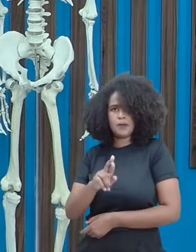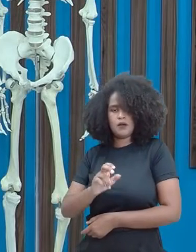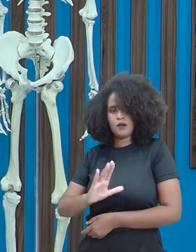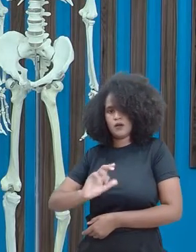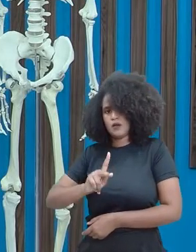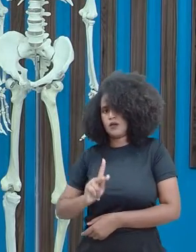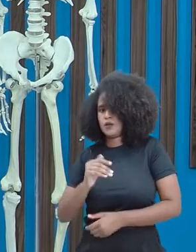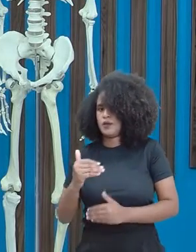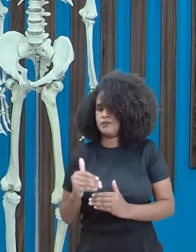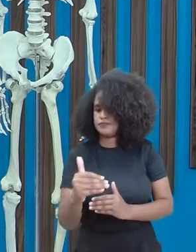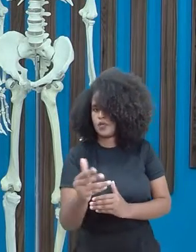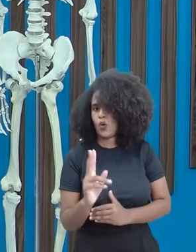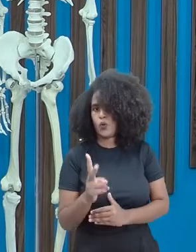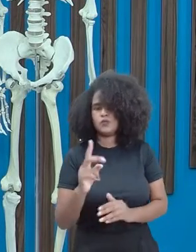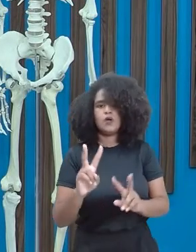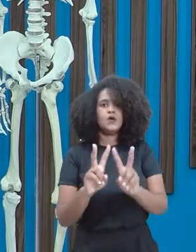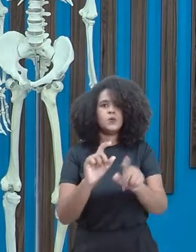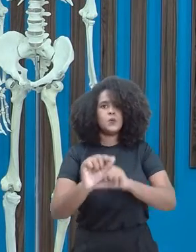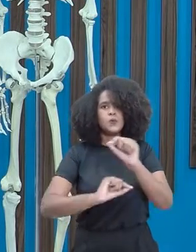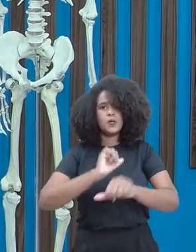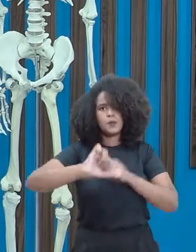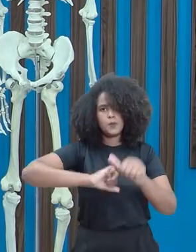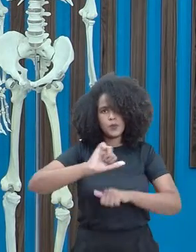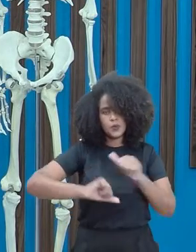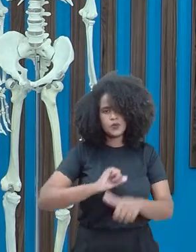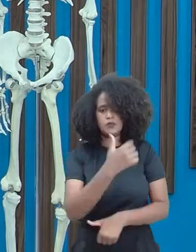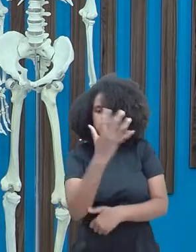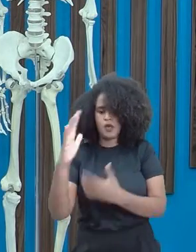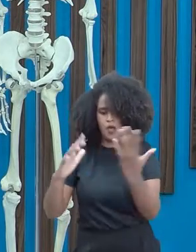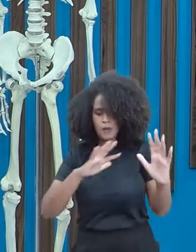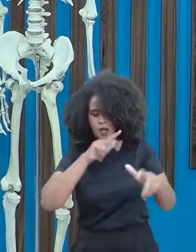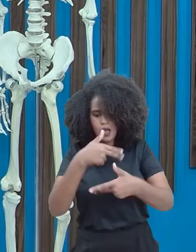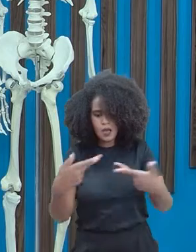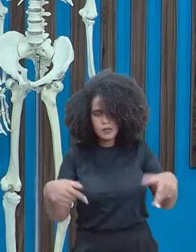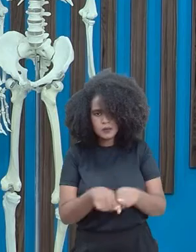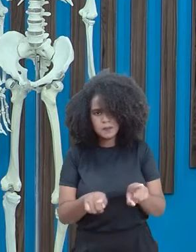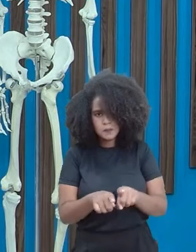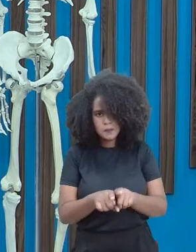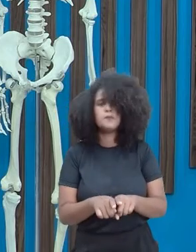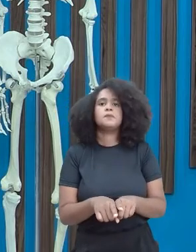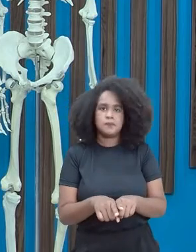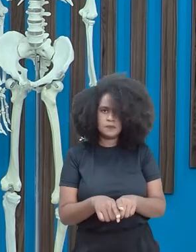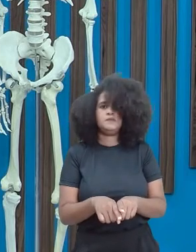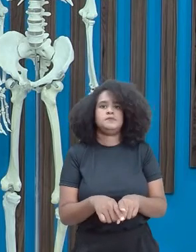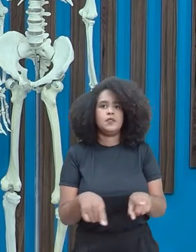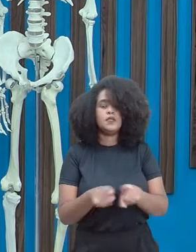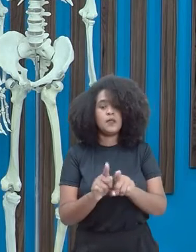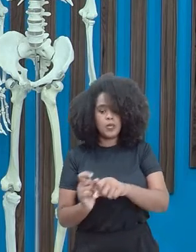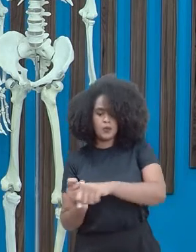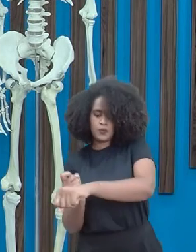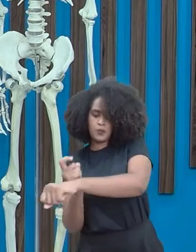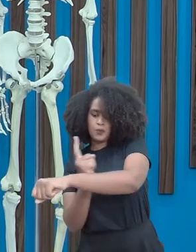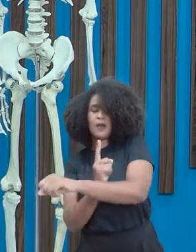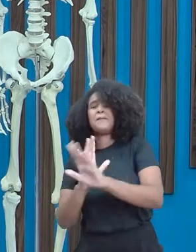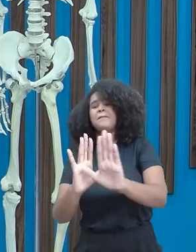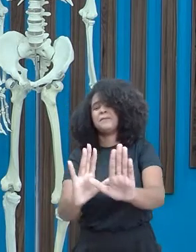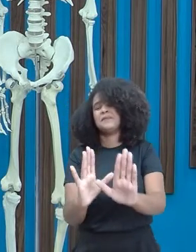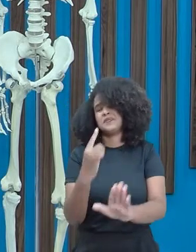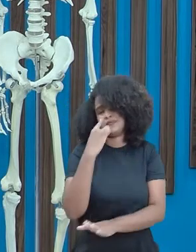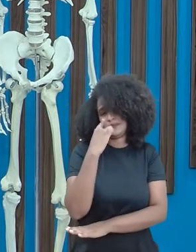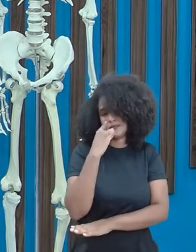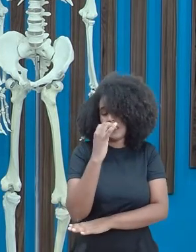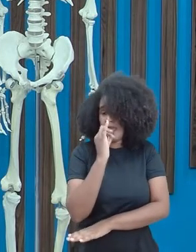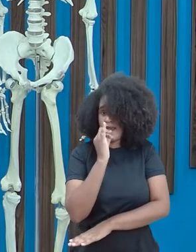ele fala a respeito das transformações das espécies, ele começa a falar do evolucionismo, mas ele traz